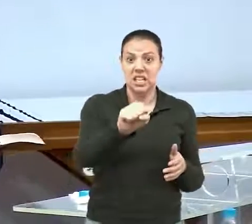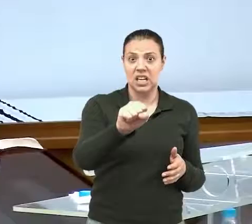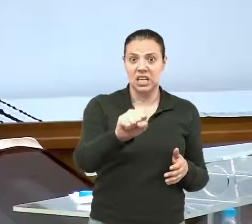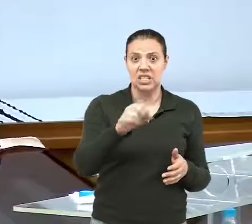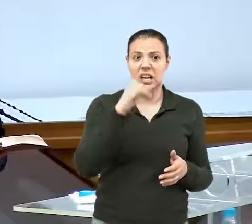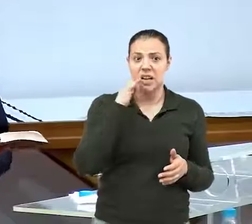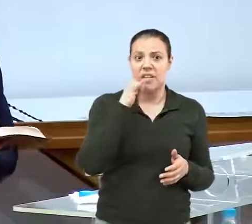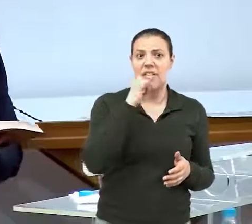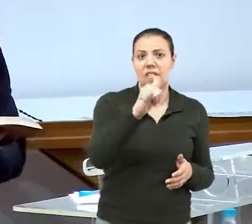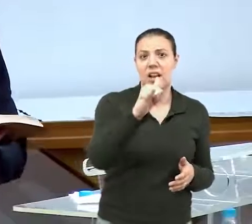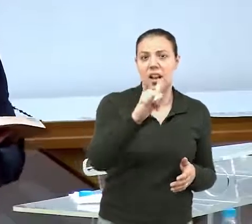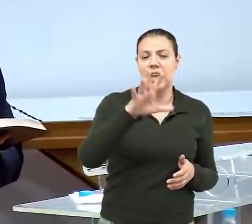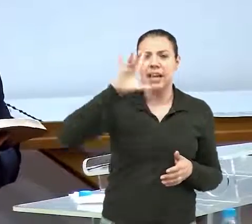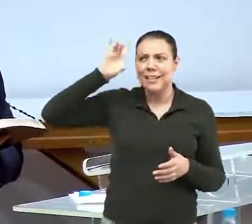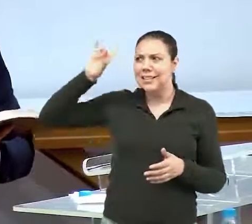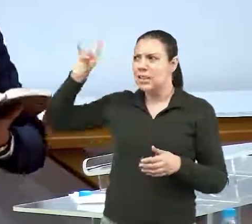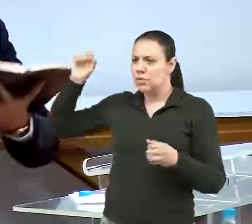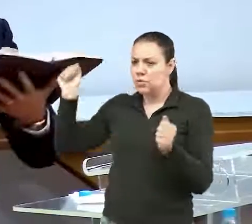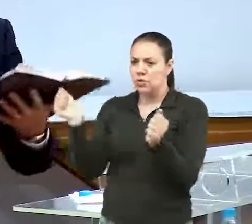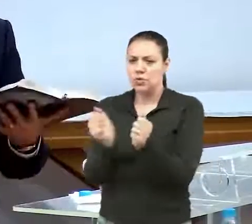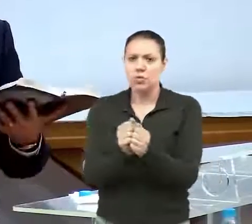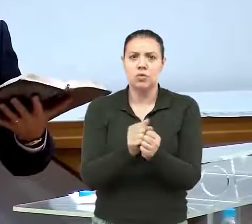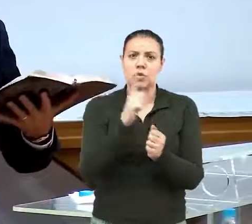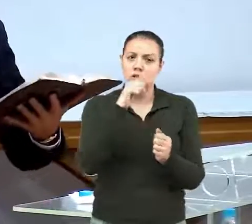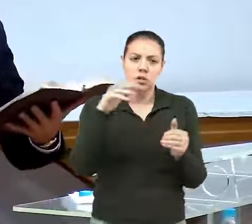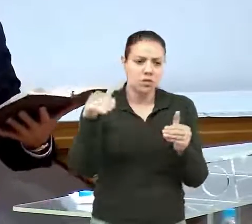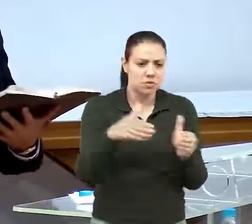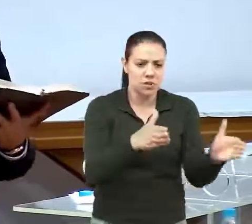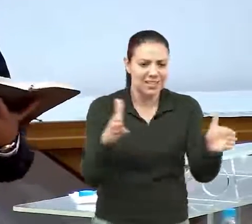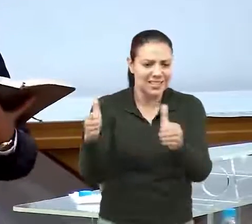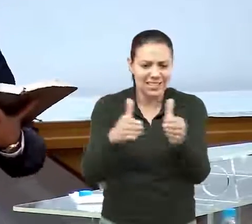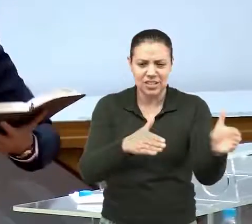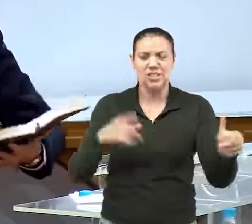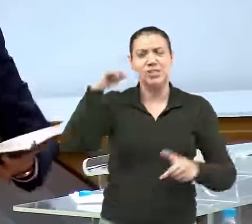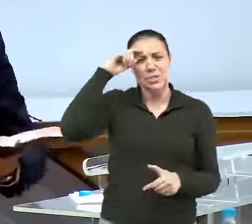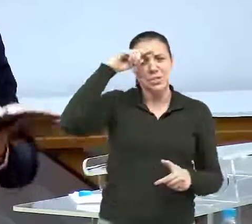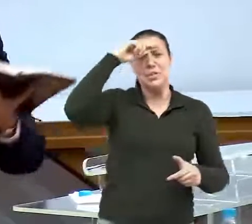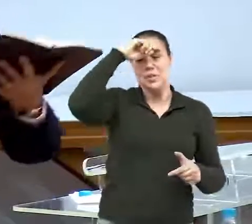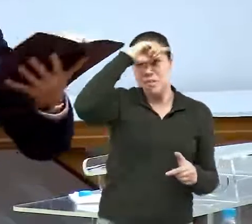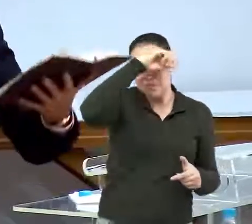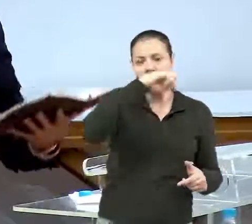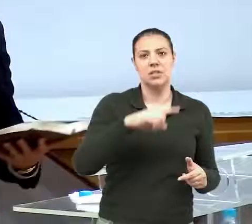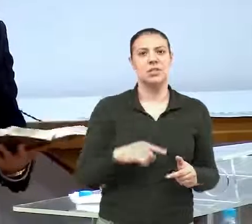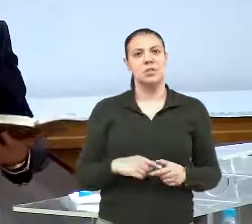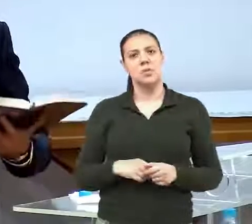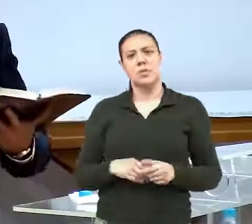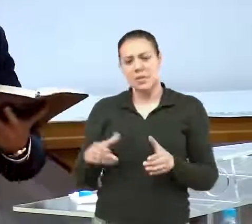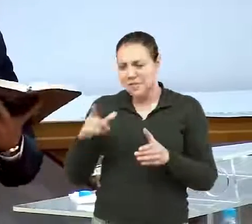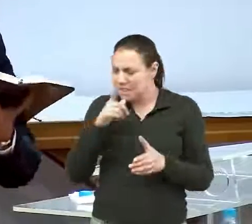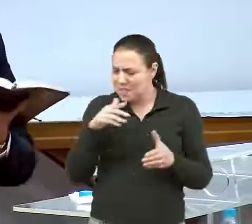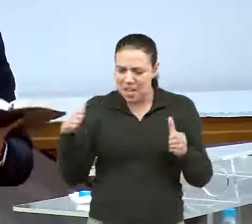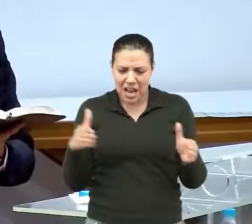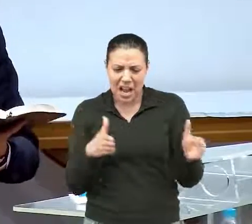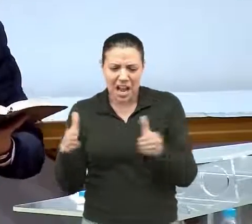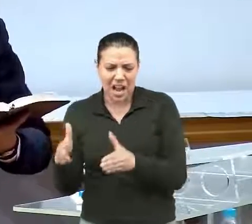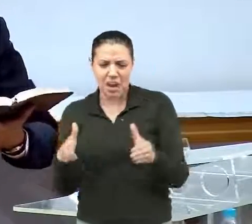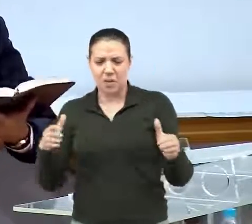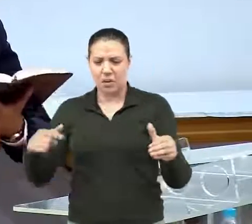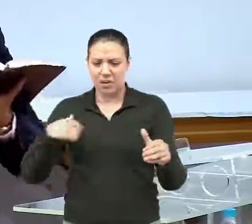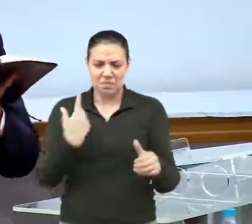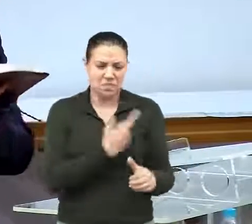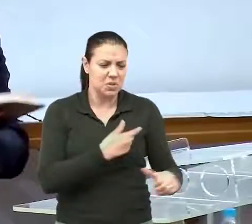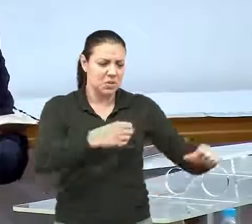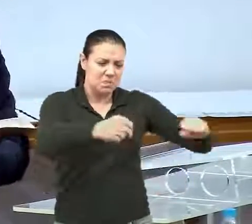para os rios, e quando os rios forem caudalosos, e quando você estiver atravessando esses rios caudalosos, ameaçando